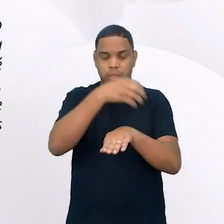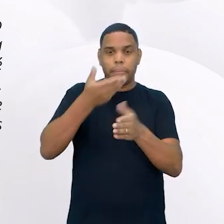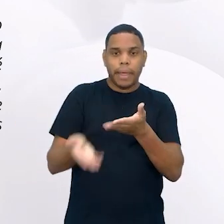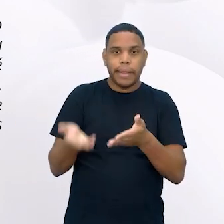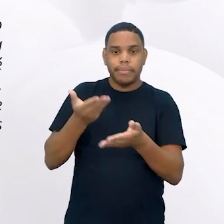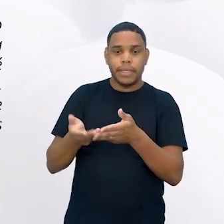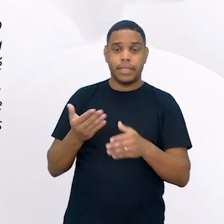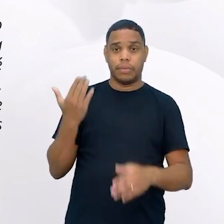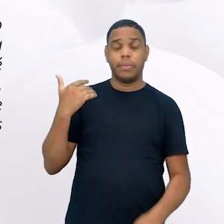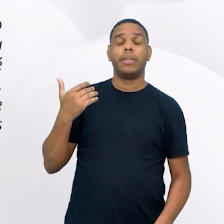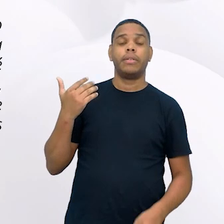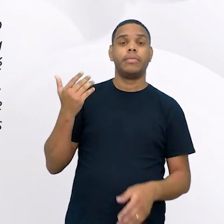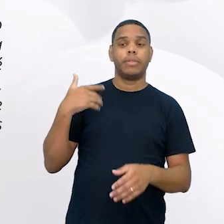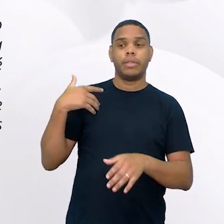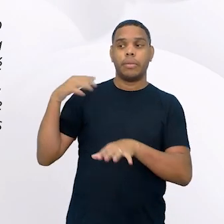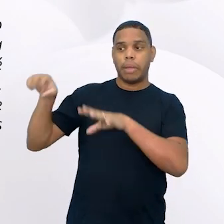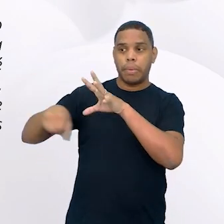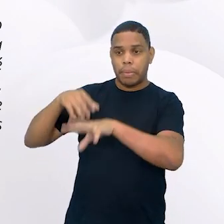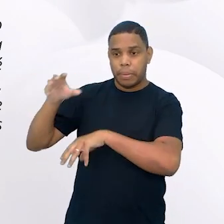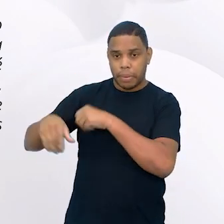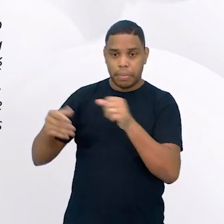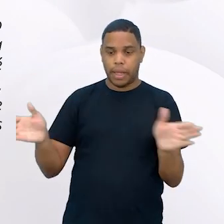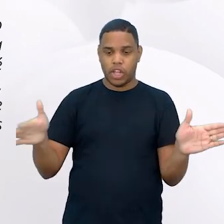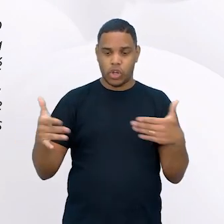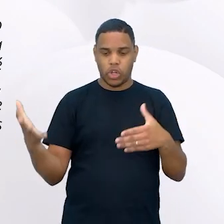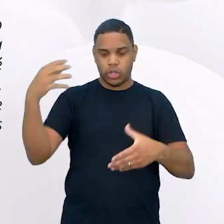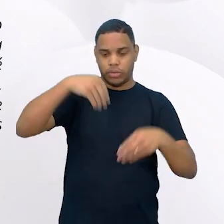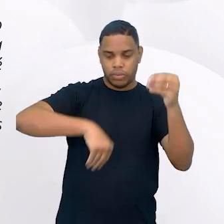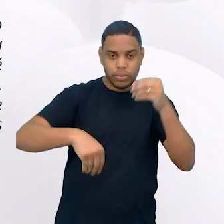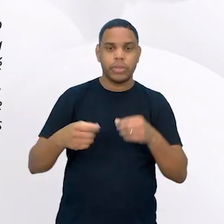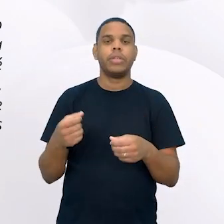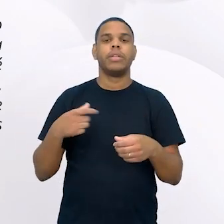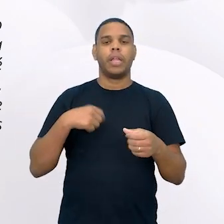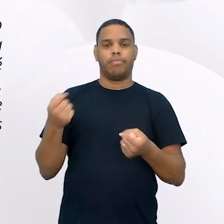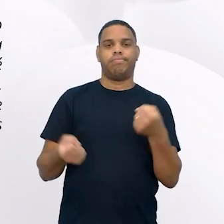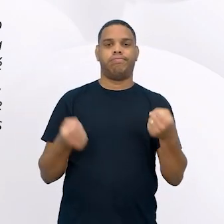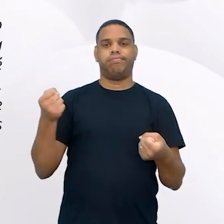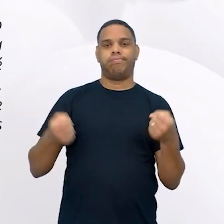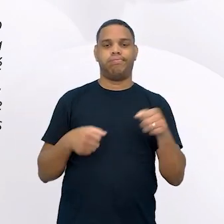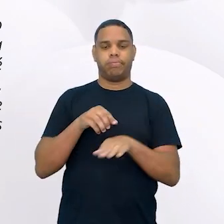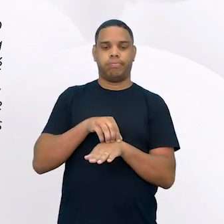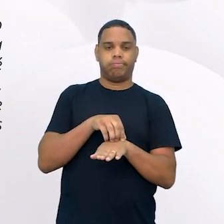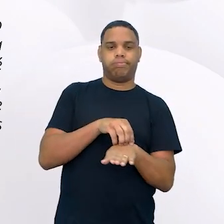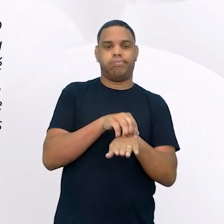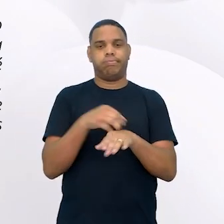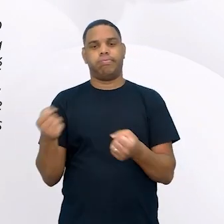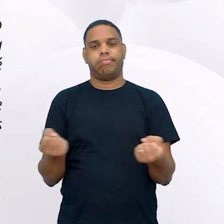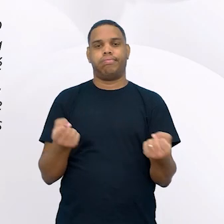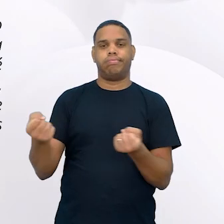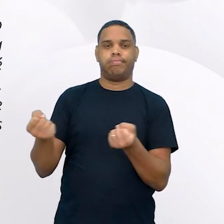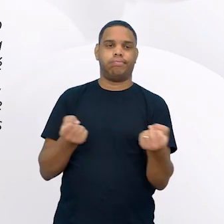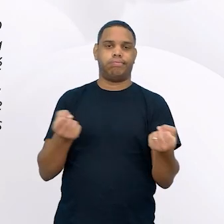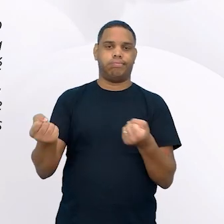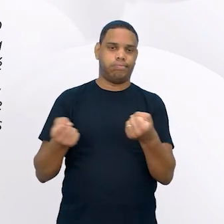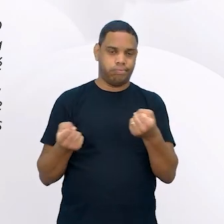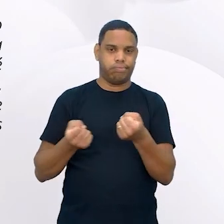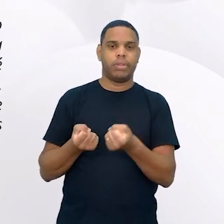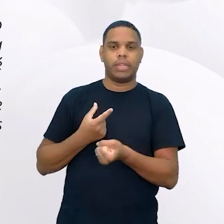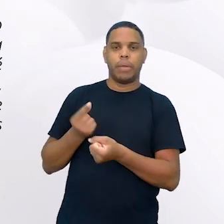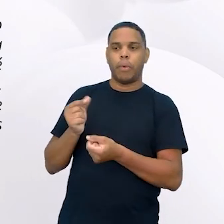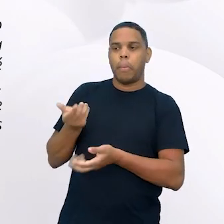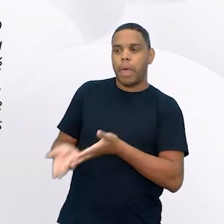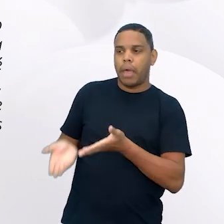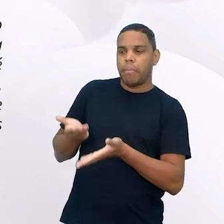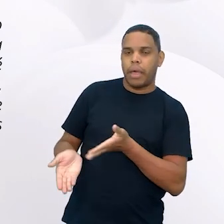É desde você tirar da terra, colocar numa caixa, botar num caminhãozinho que vai levar para algum lugar, e nesse processo vai se